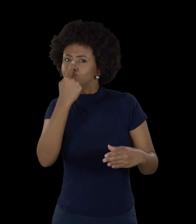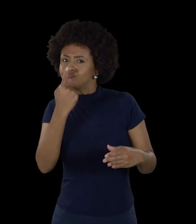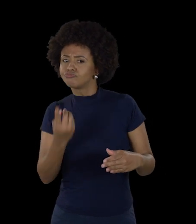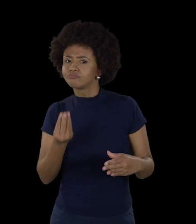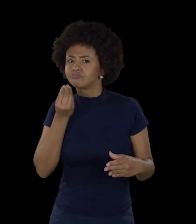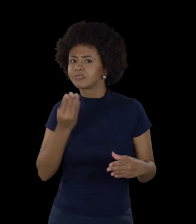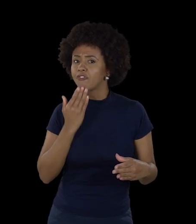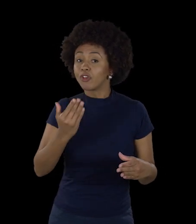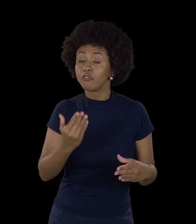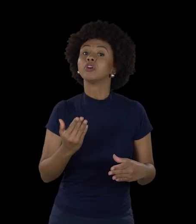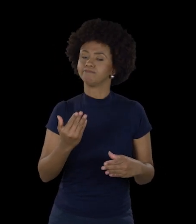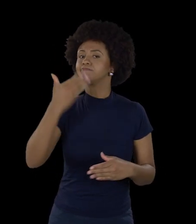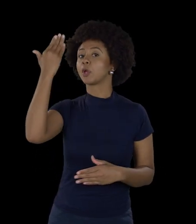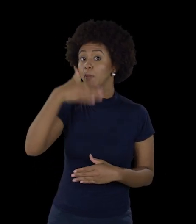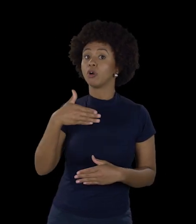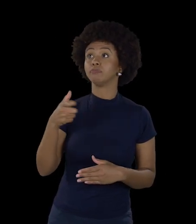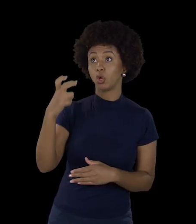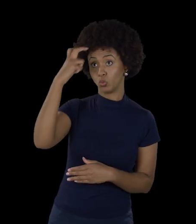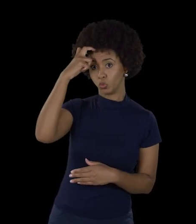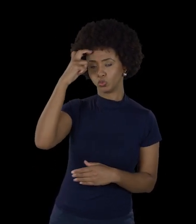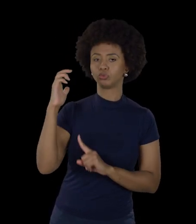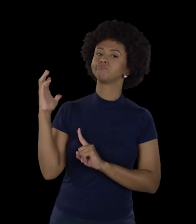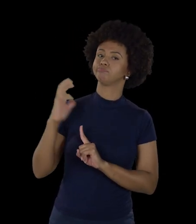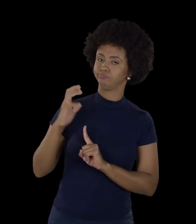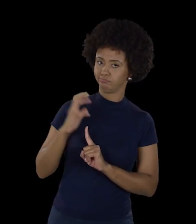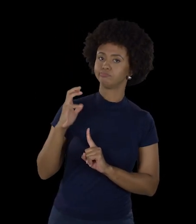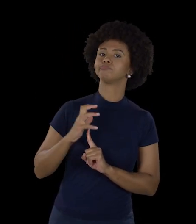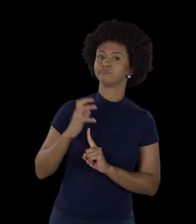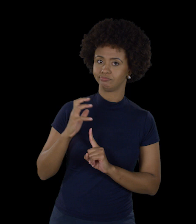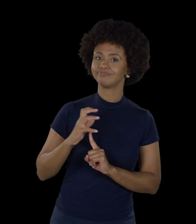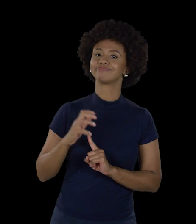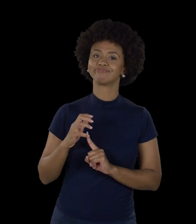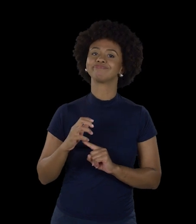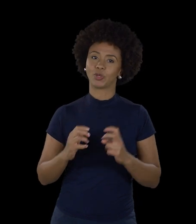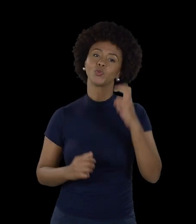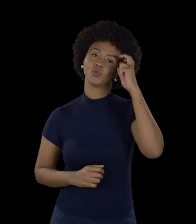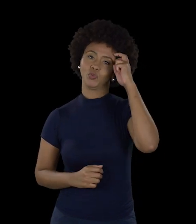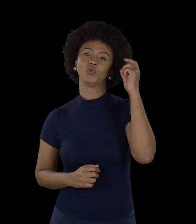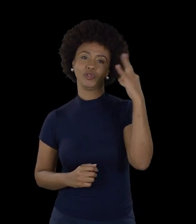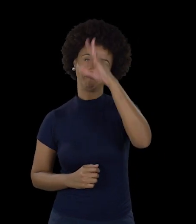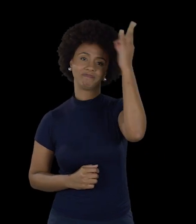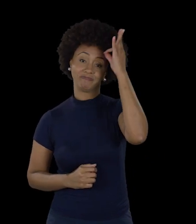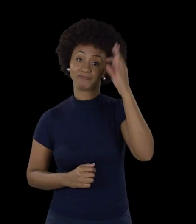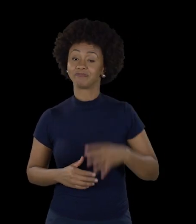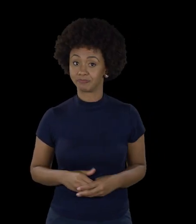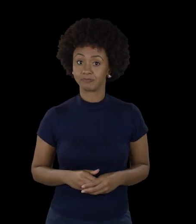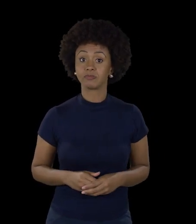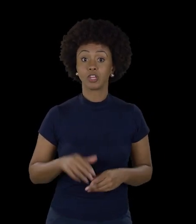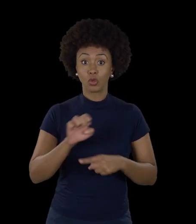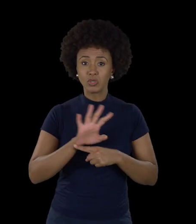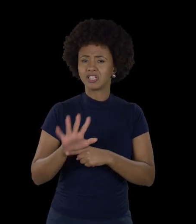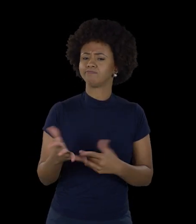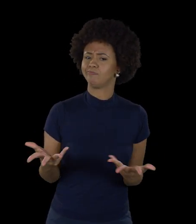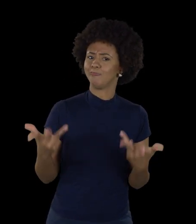gastronômicas mostra que esses povos deram uma contribuição importante à gastronomia capixaba. O